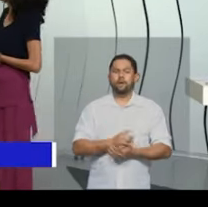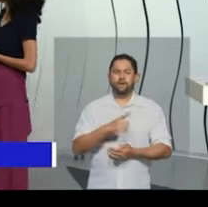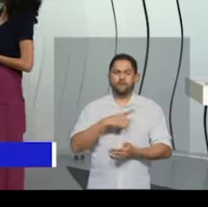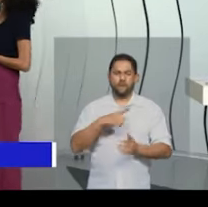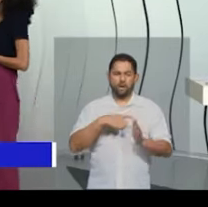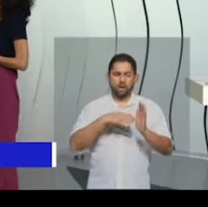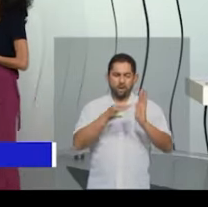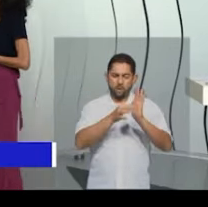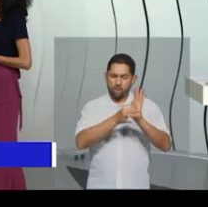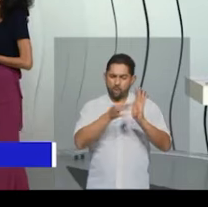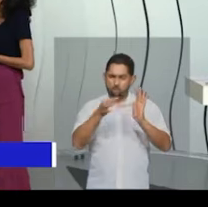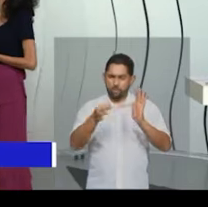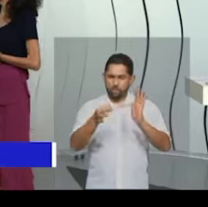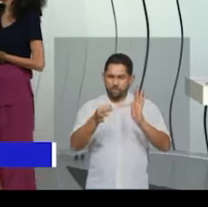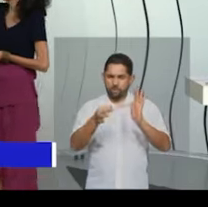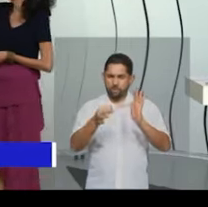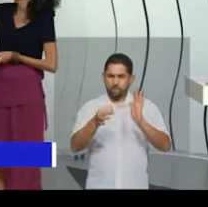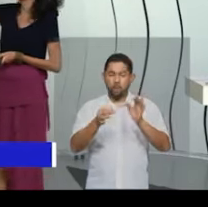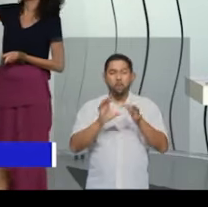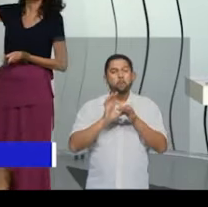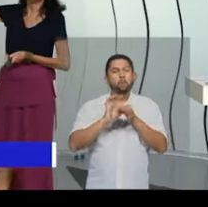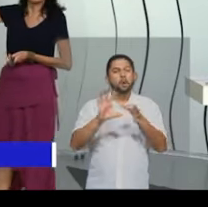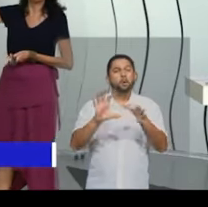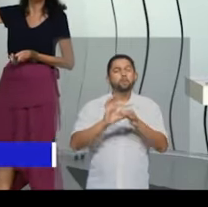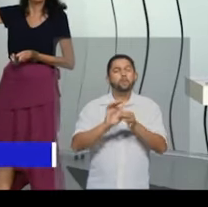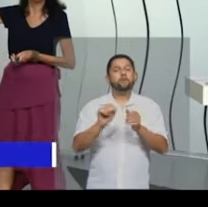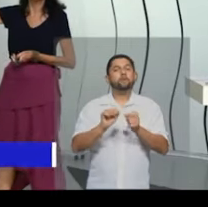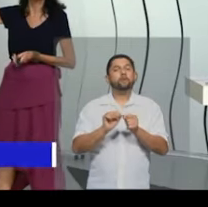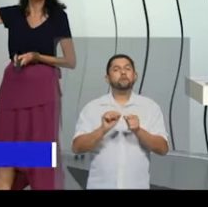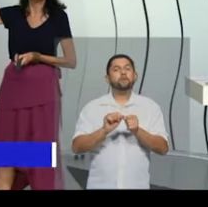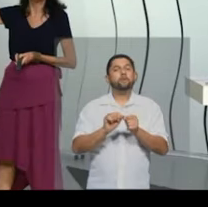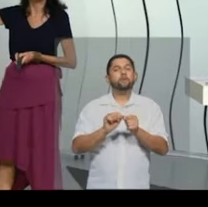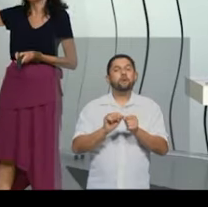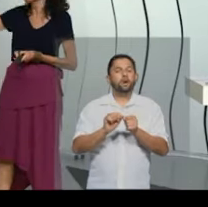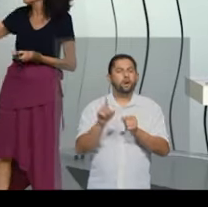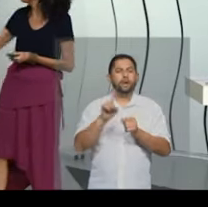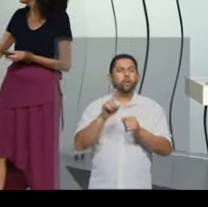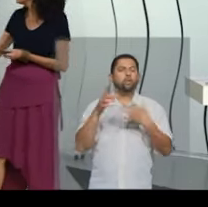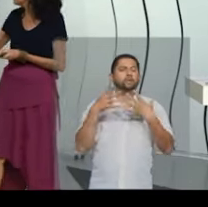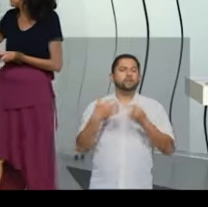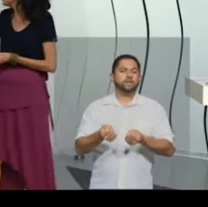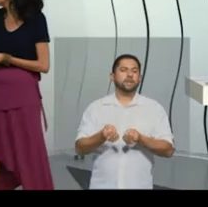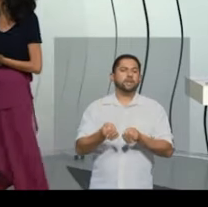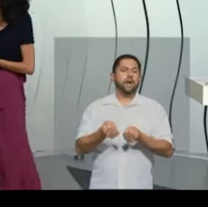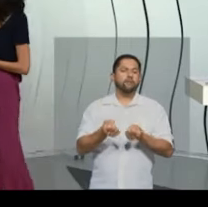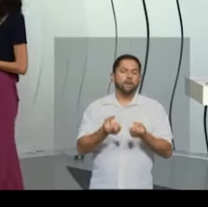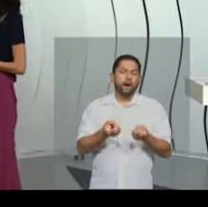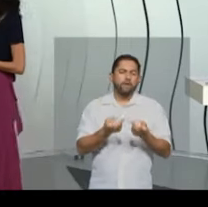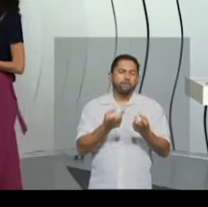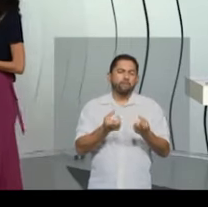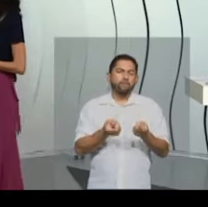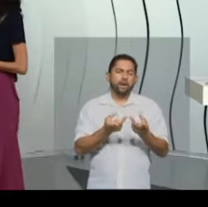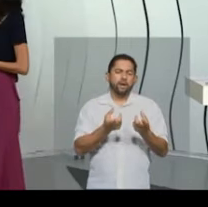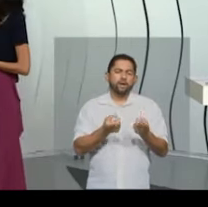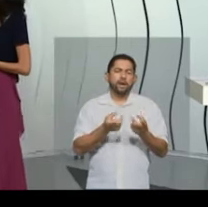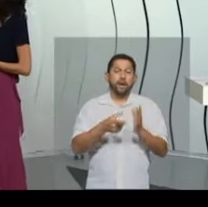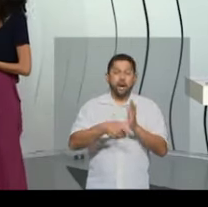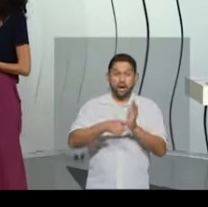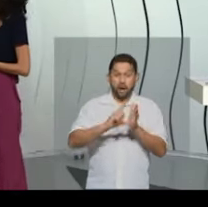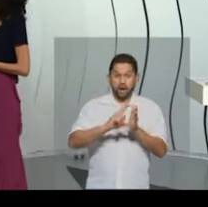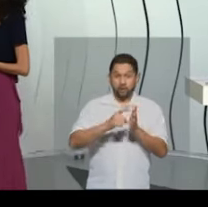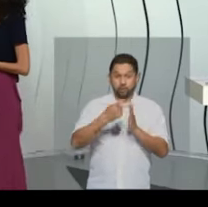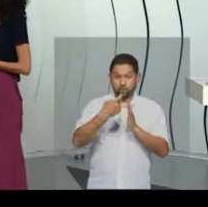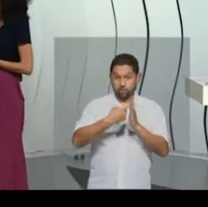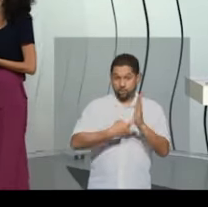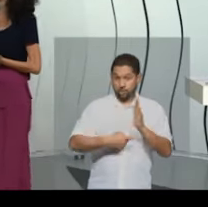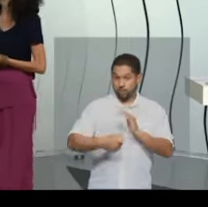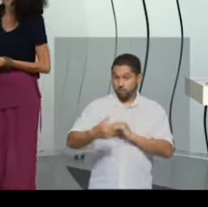O que o liberalismo fazia era criticar o mercantilismo. Vamos lembrar disso de